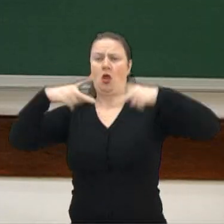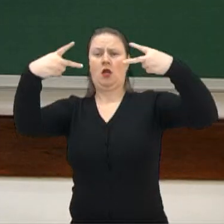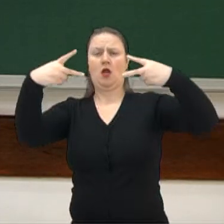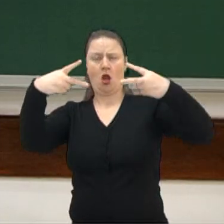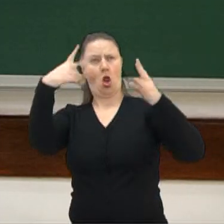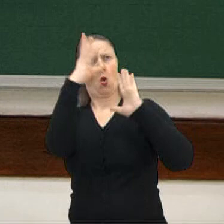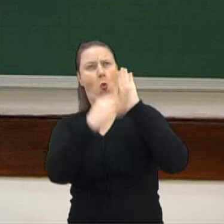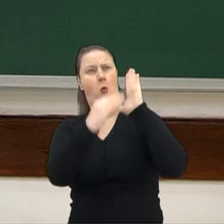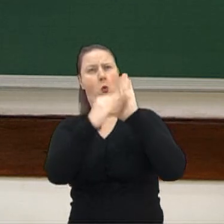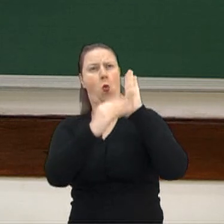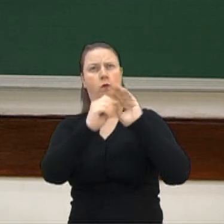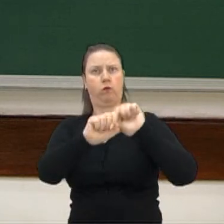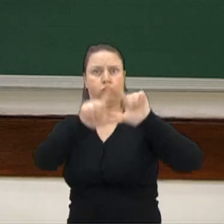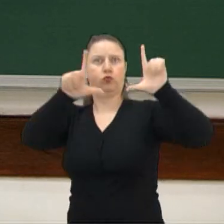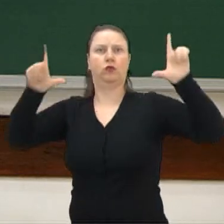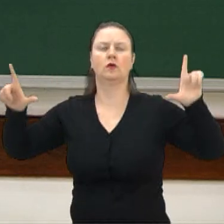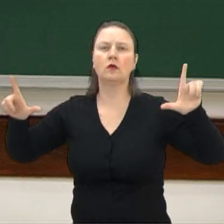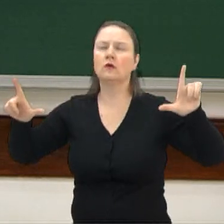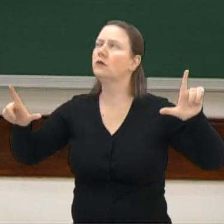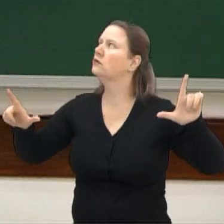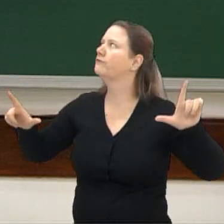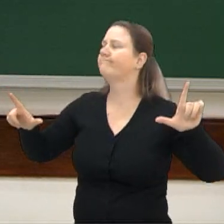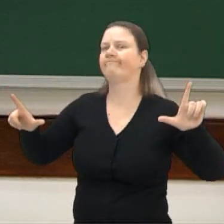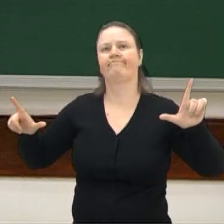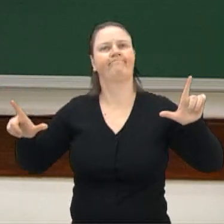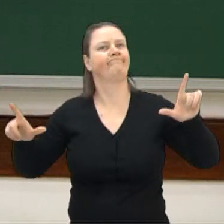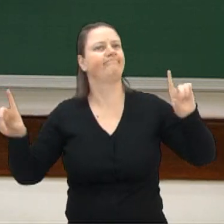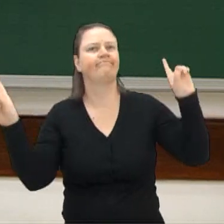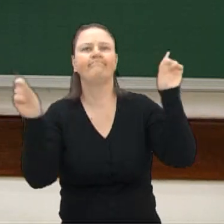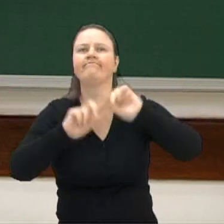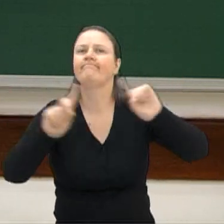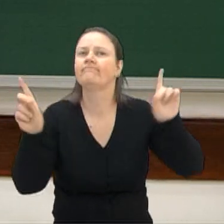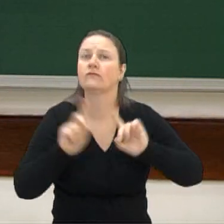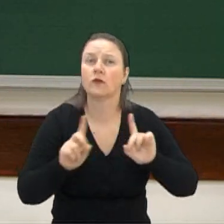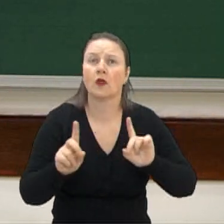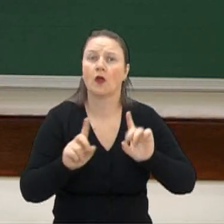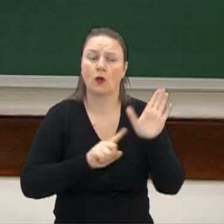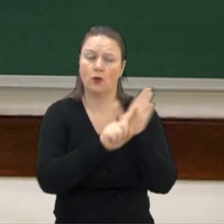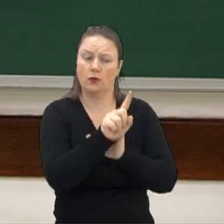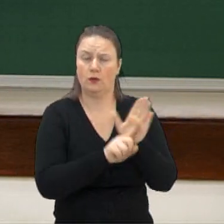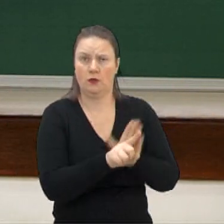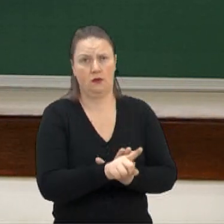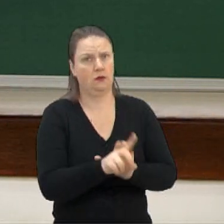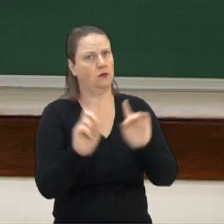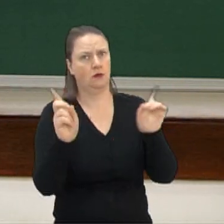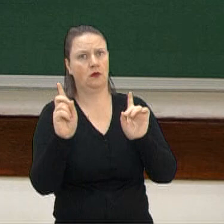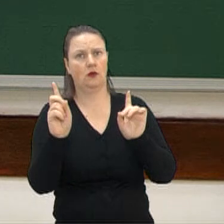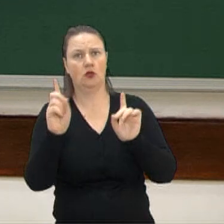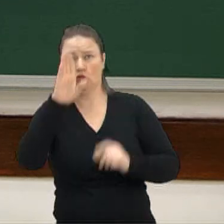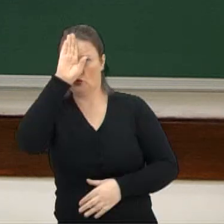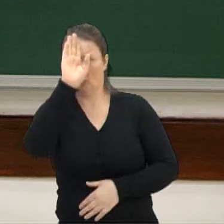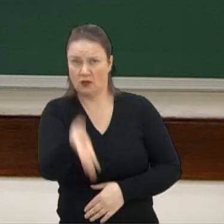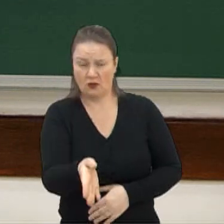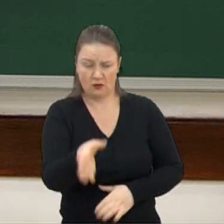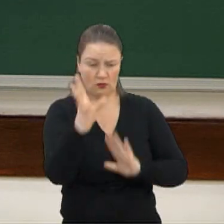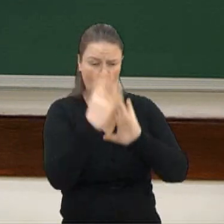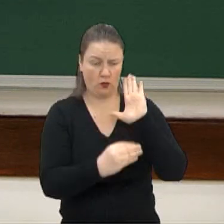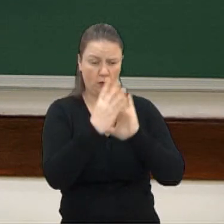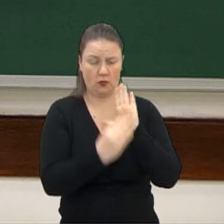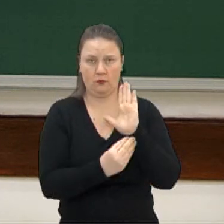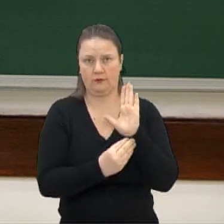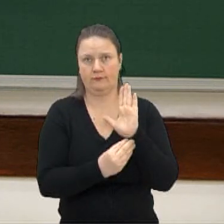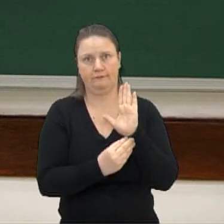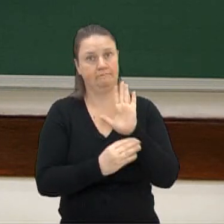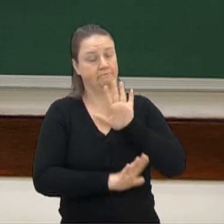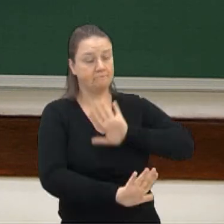papel. Não, daí não é uma pesquisa. Você não está comparando nada com nada. Você simplesmente foi e copiou. A gente tem que